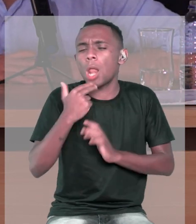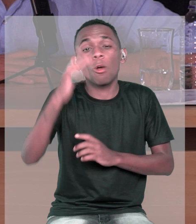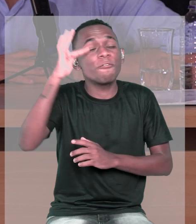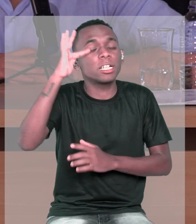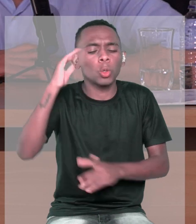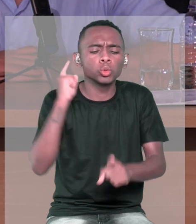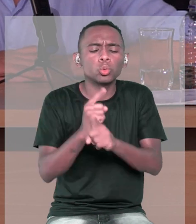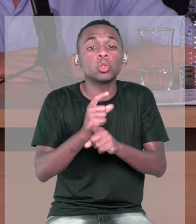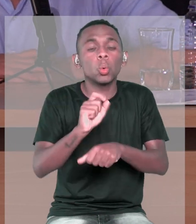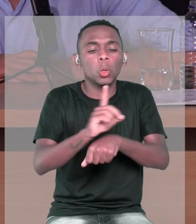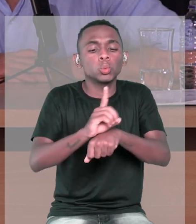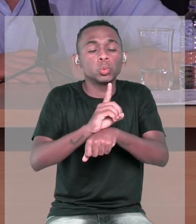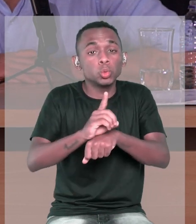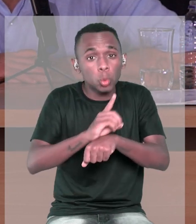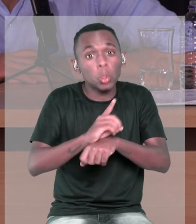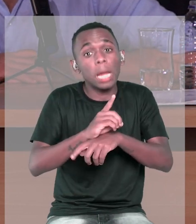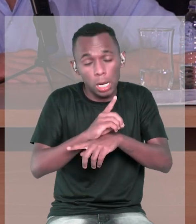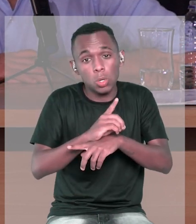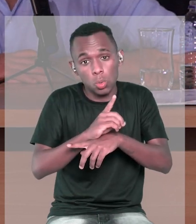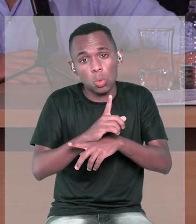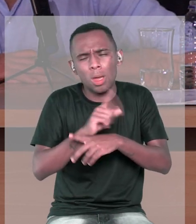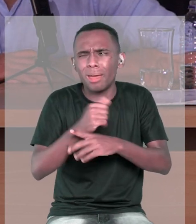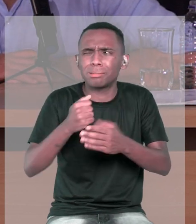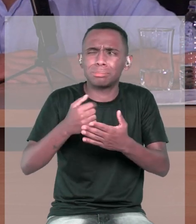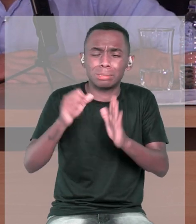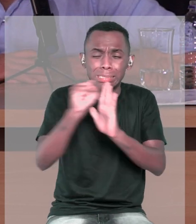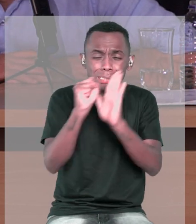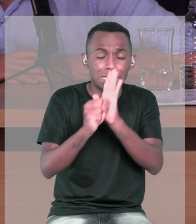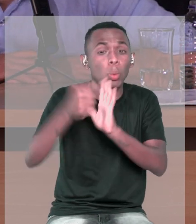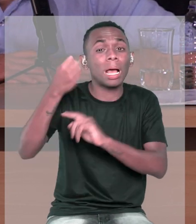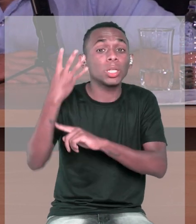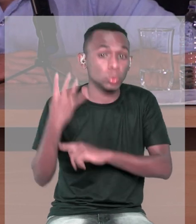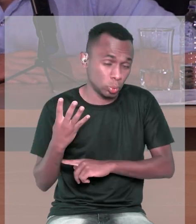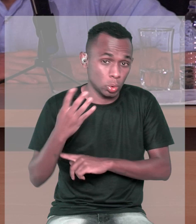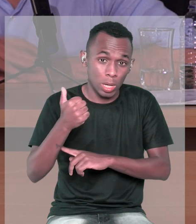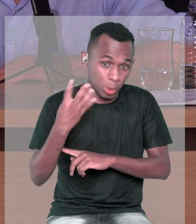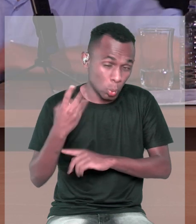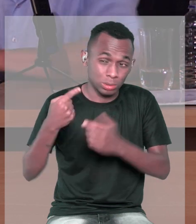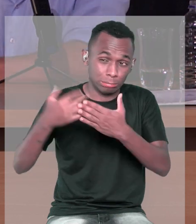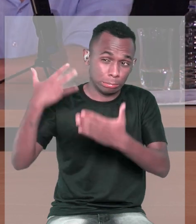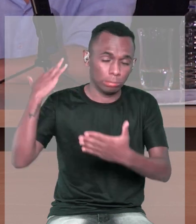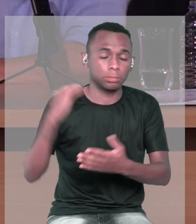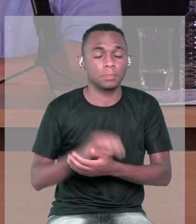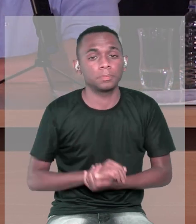eu encontrei em um dicionário do século XIV. Je vous la donne.